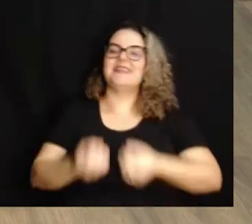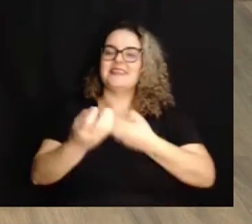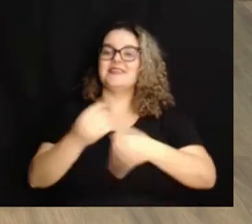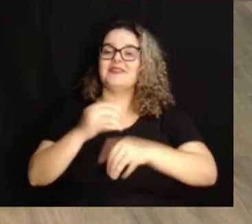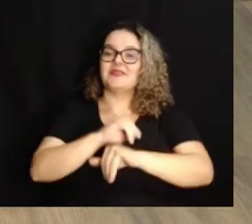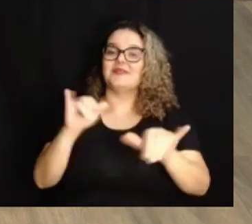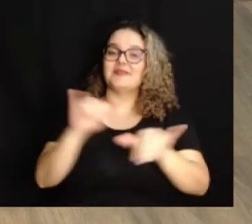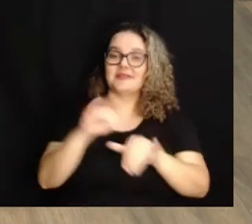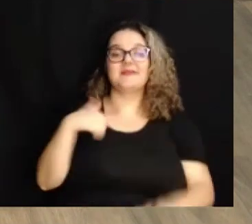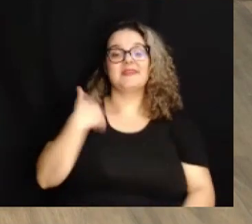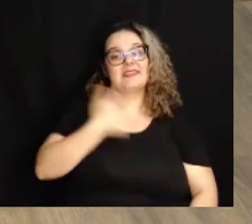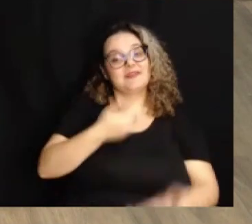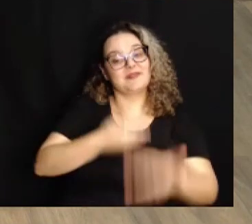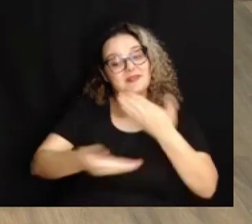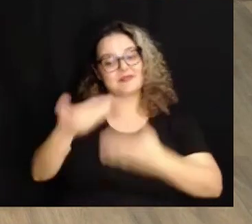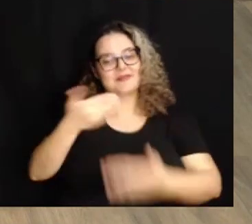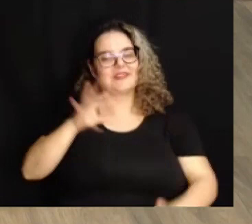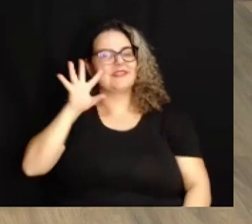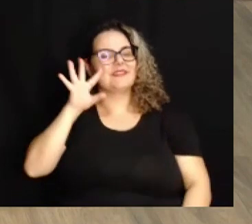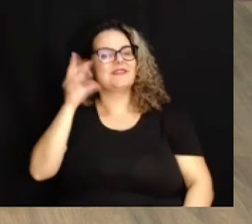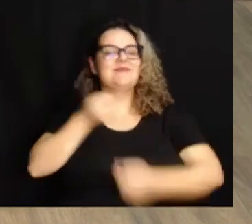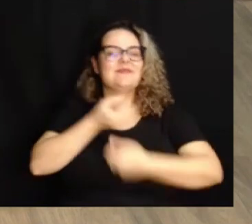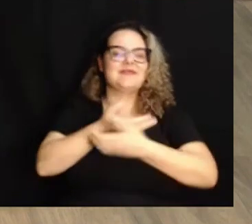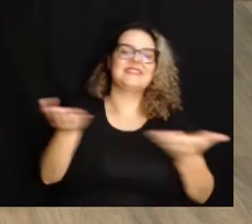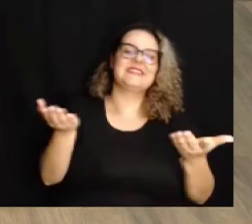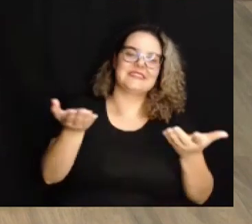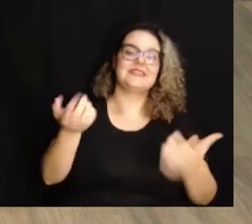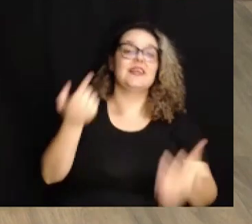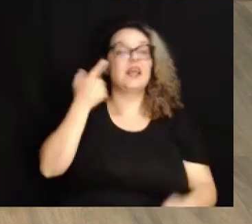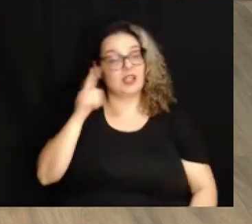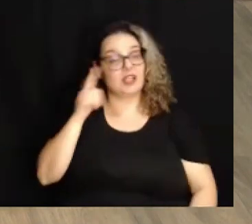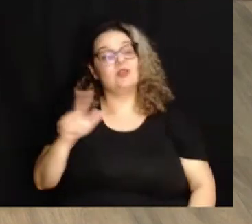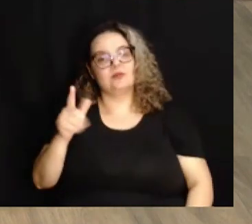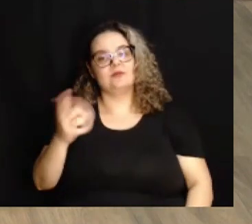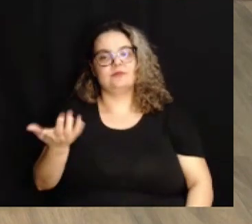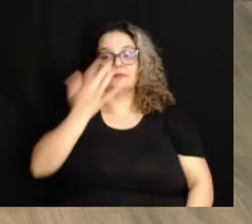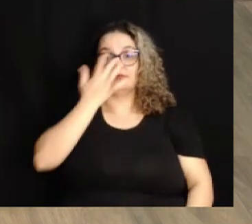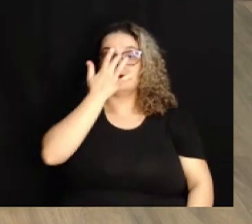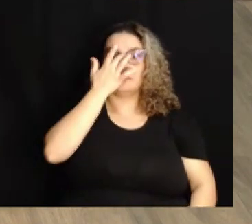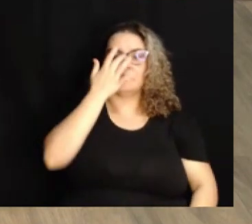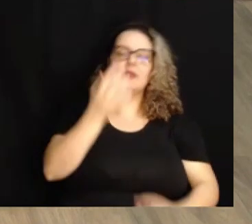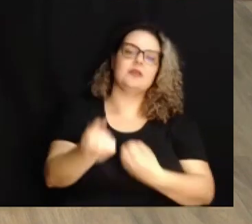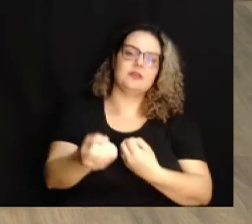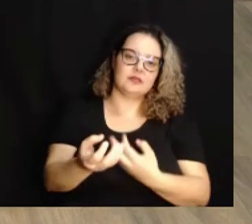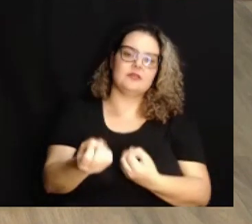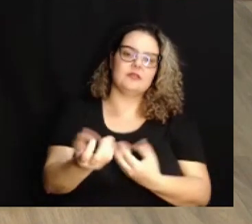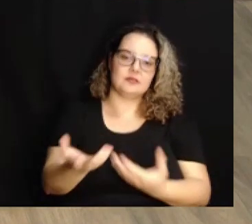compartilhando conhecimentos. E, claro, são informações que a gente